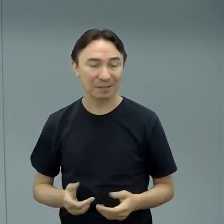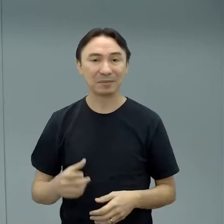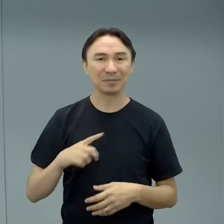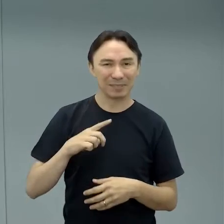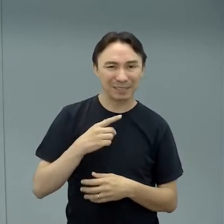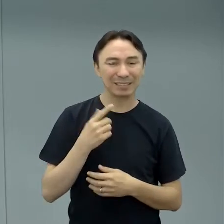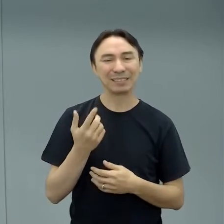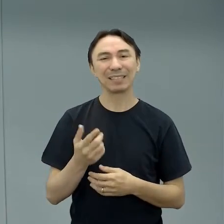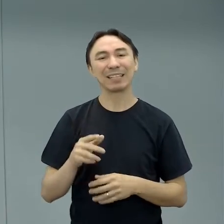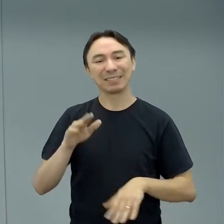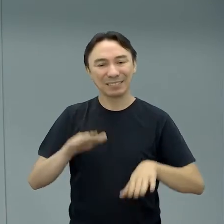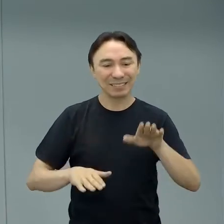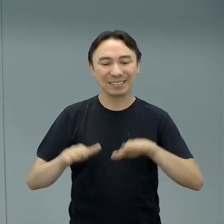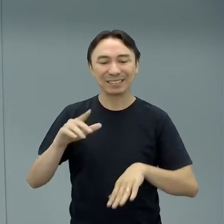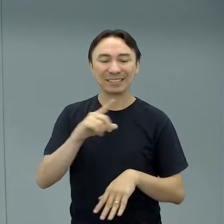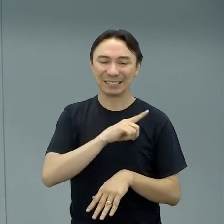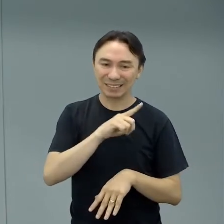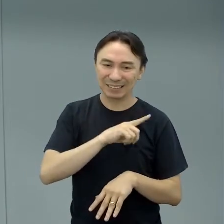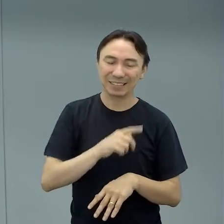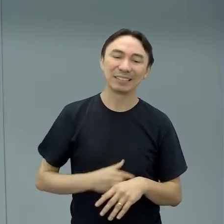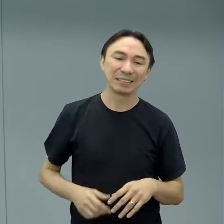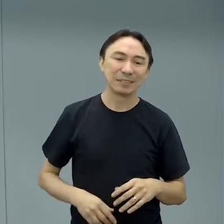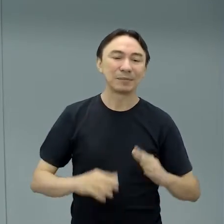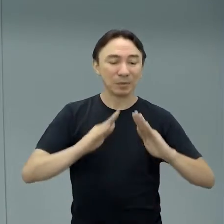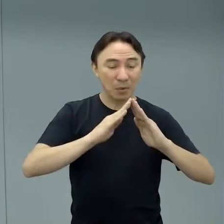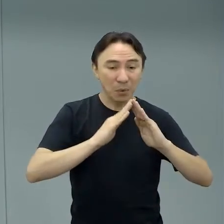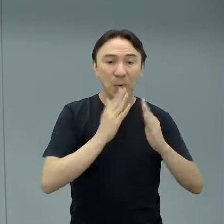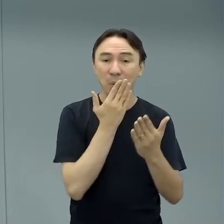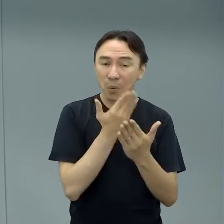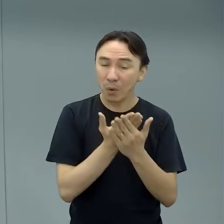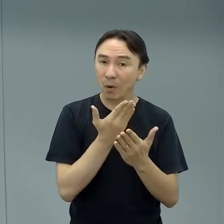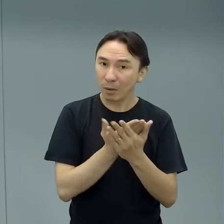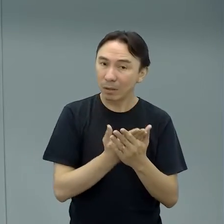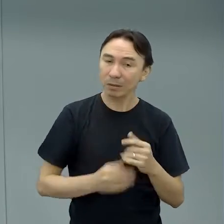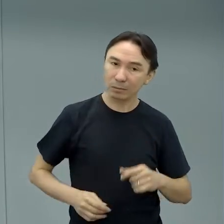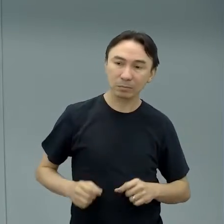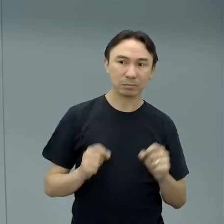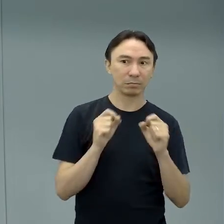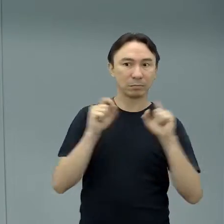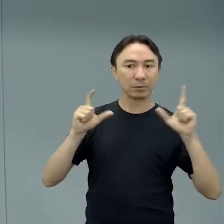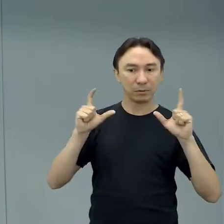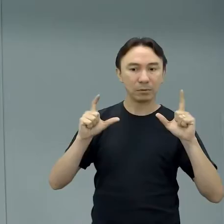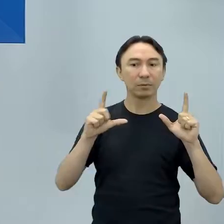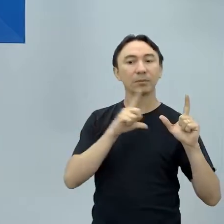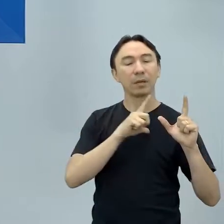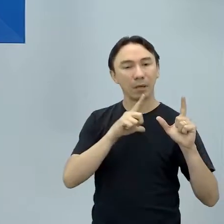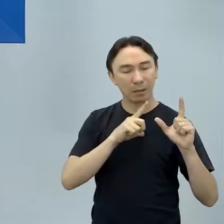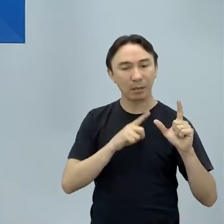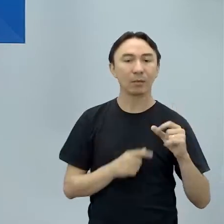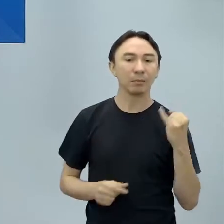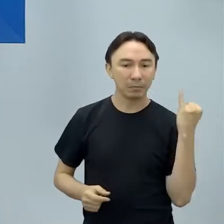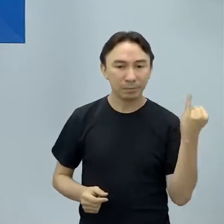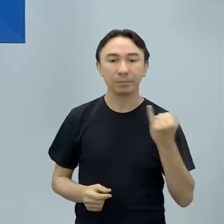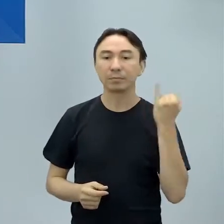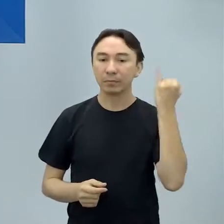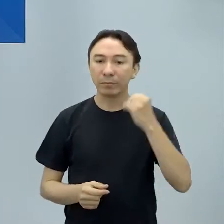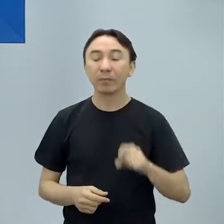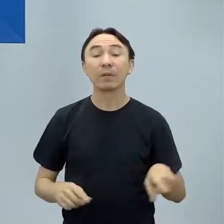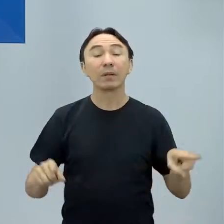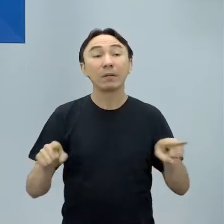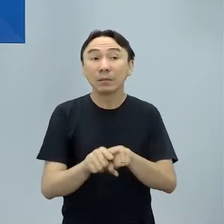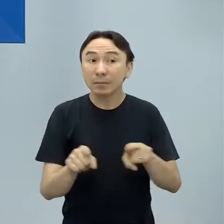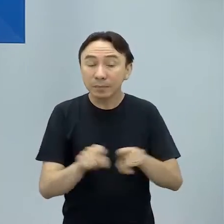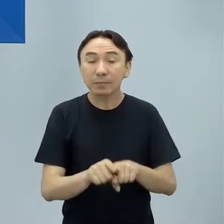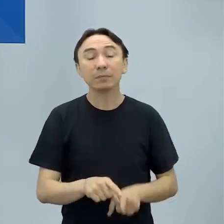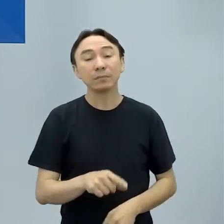o diagnóstico, né? As escolas, eu sei que elas cobram, os coordenadores estão atentos a isso, né? E tem essa questão, e tem também o